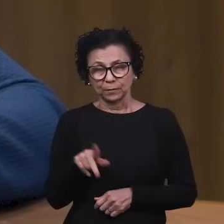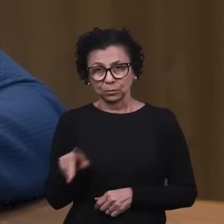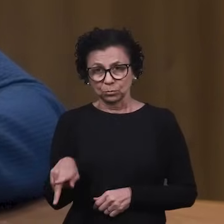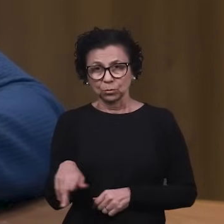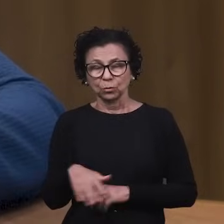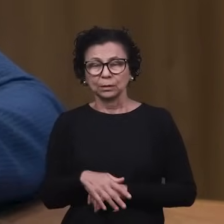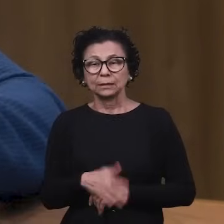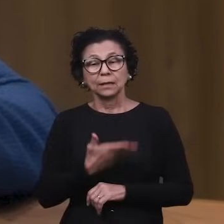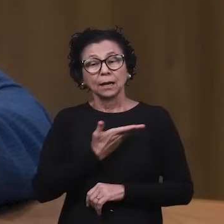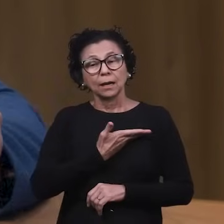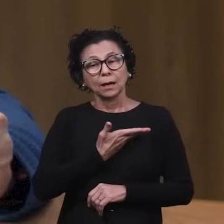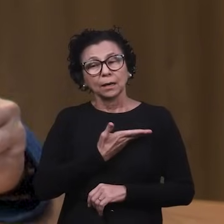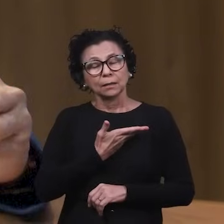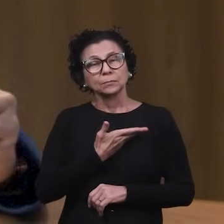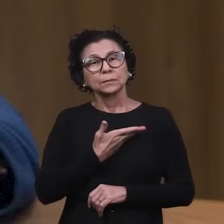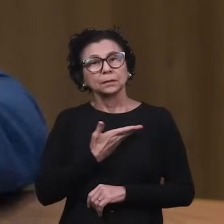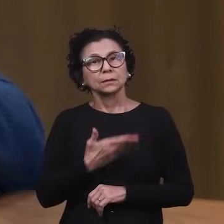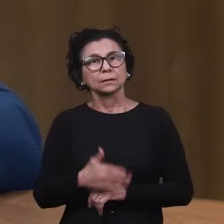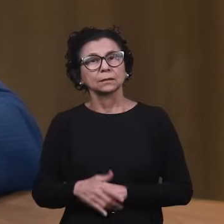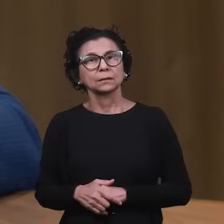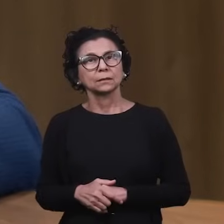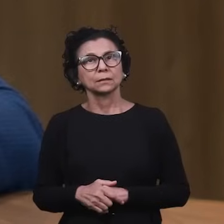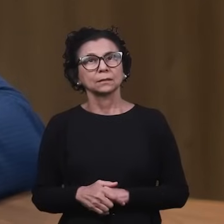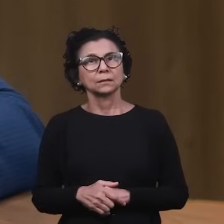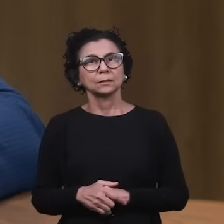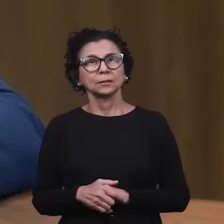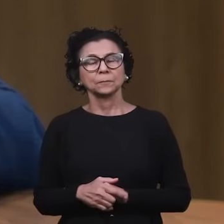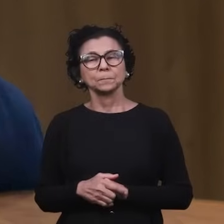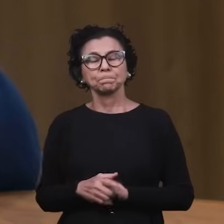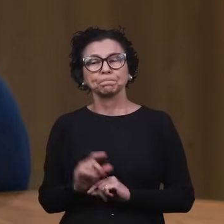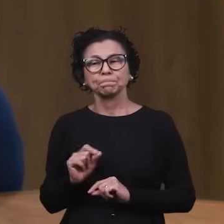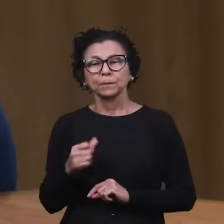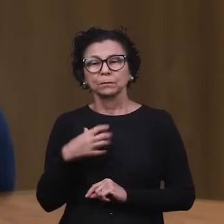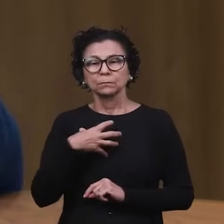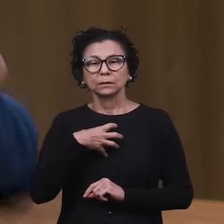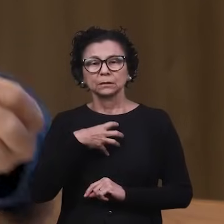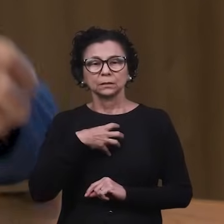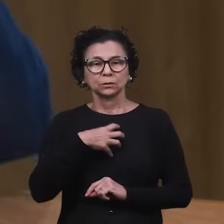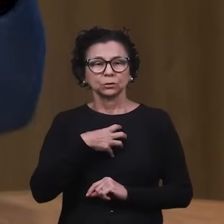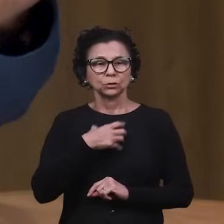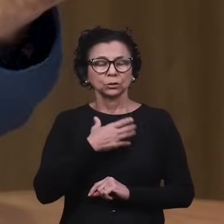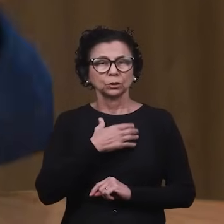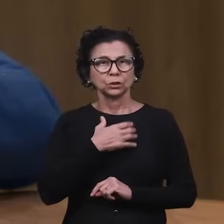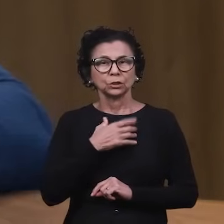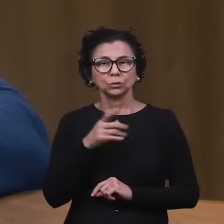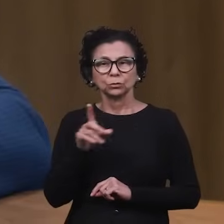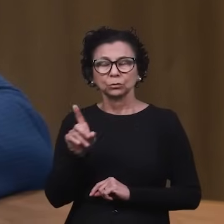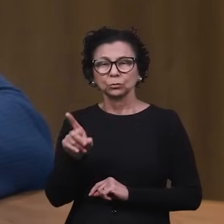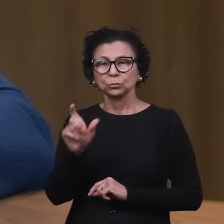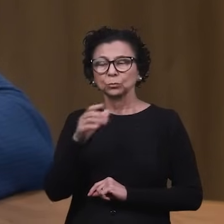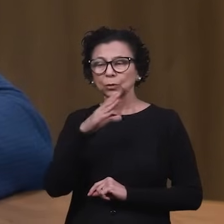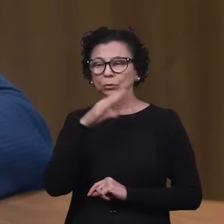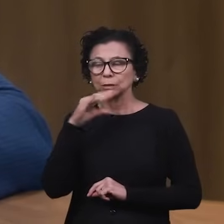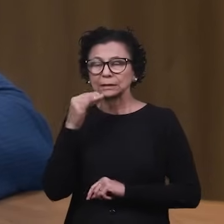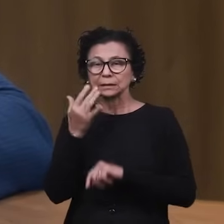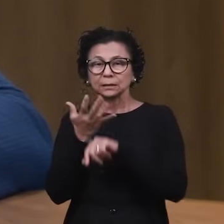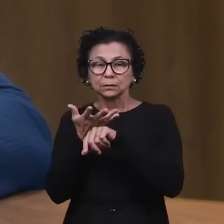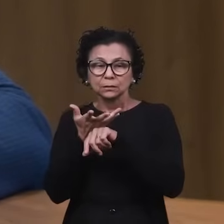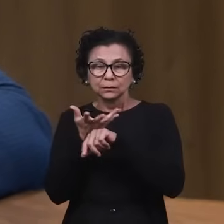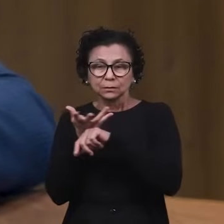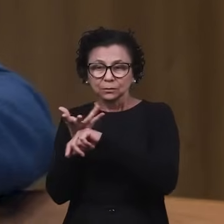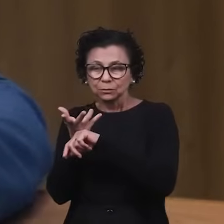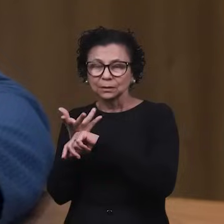deles, né, porque amigas no sentido de conquistar uma confiança, né, do